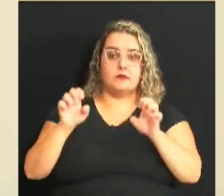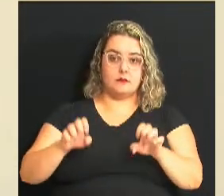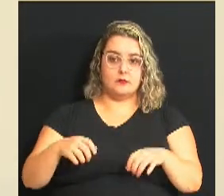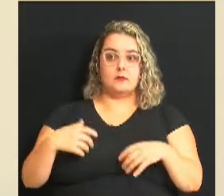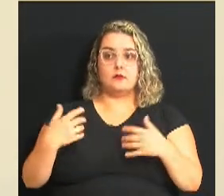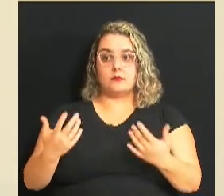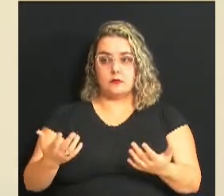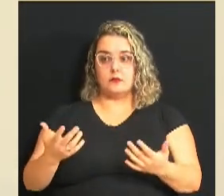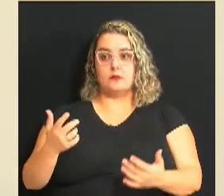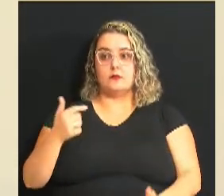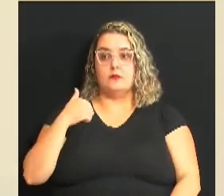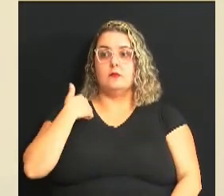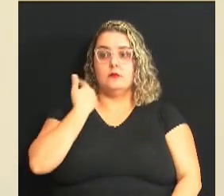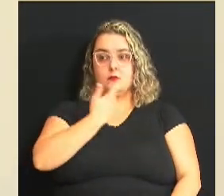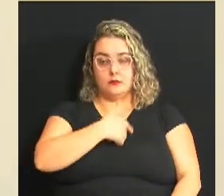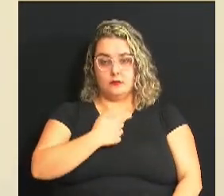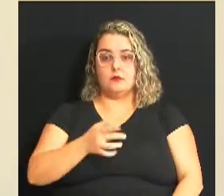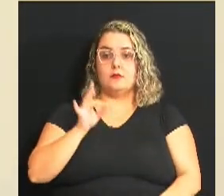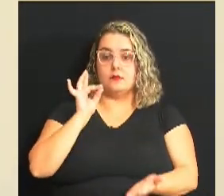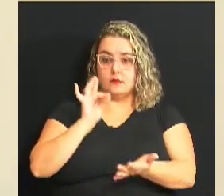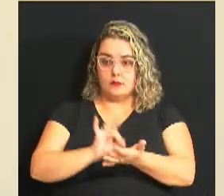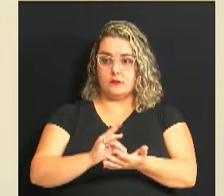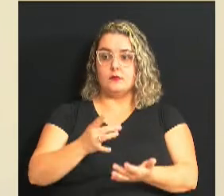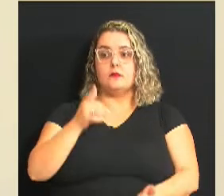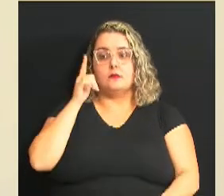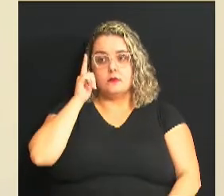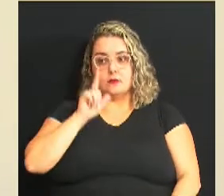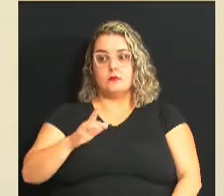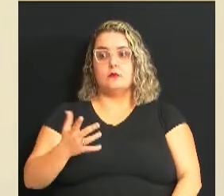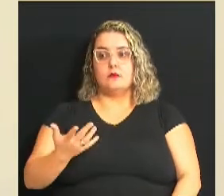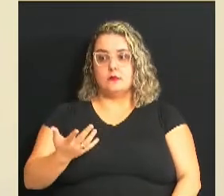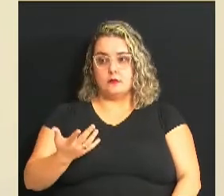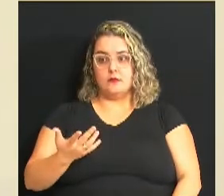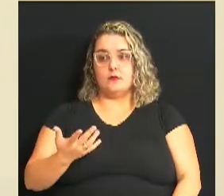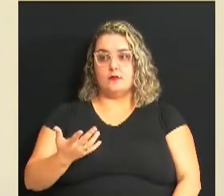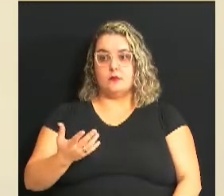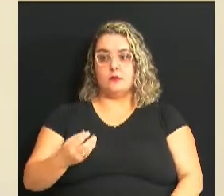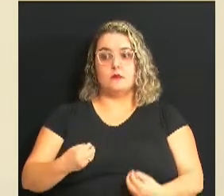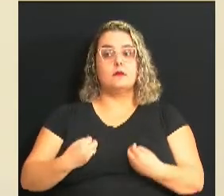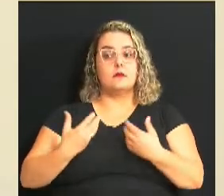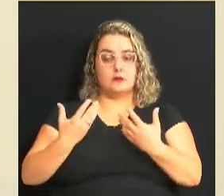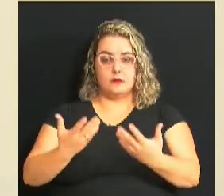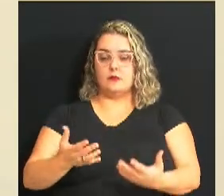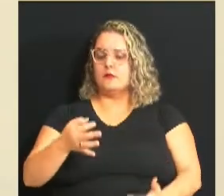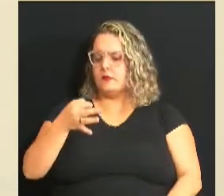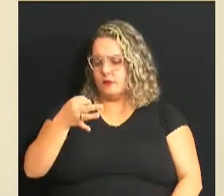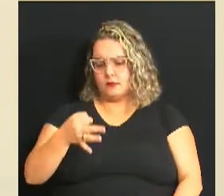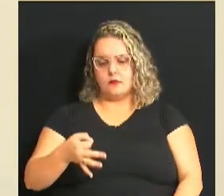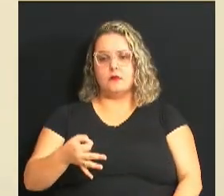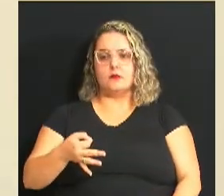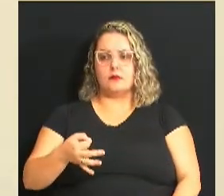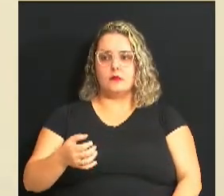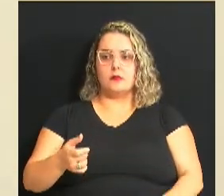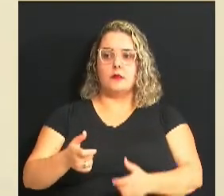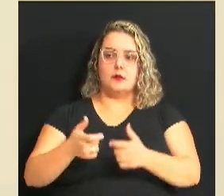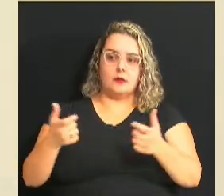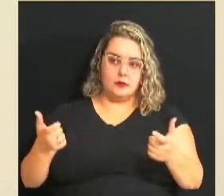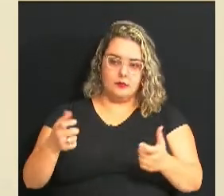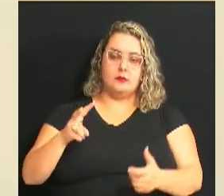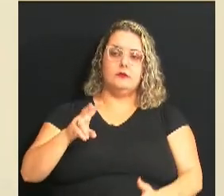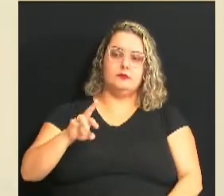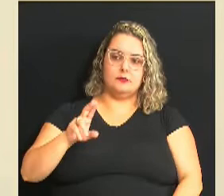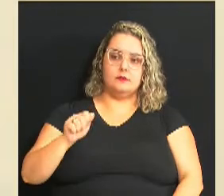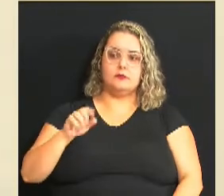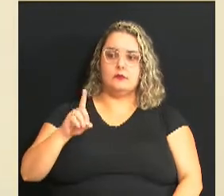gente realmente conseguiu, acho que trazer, sem dúvida nenhuma, a maior virada que a cidade já viu